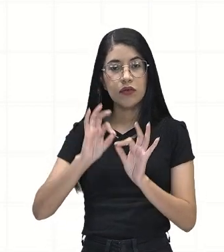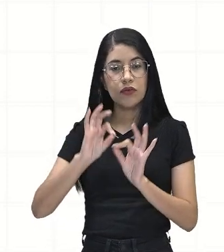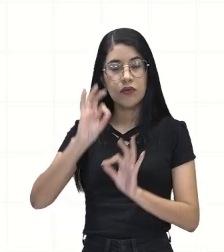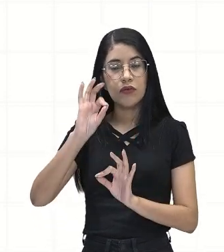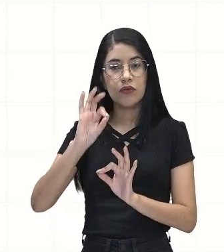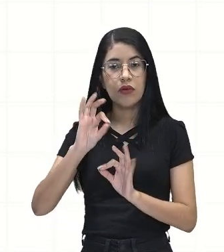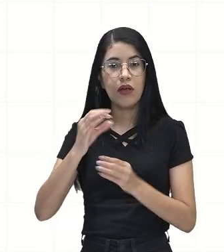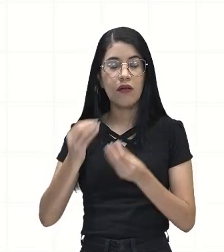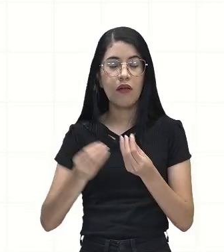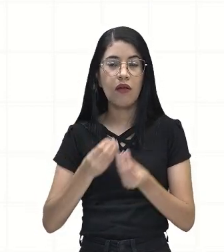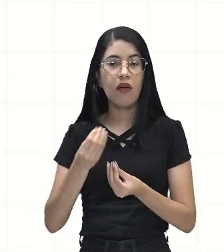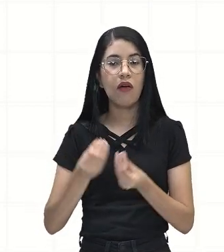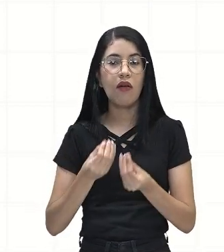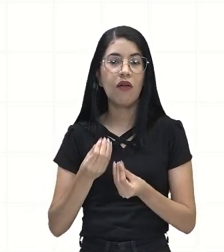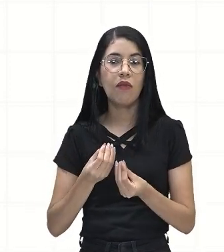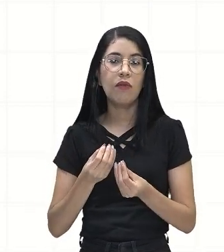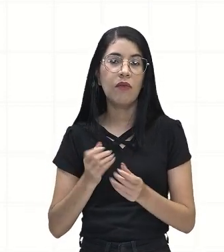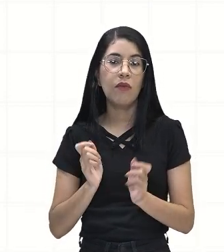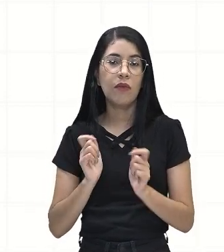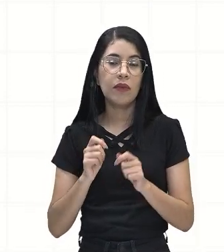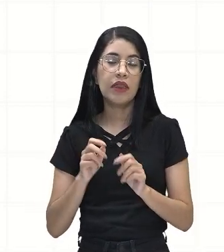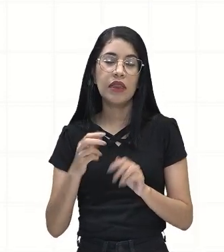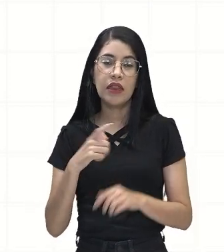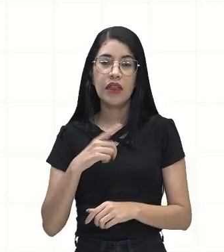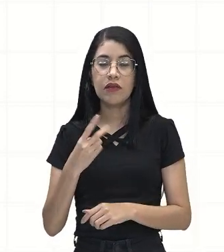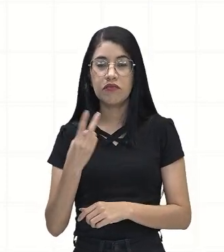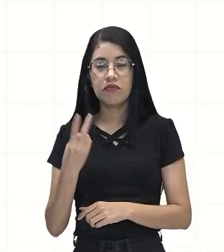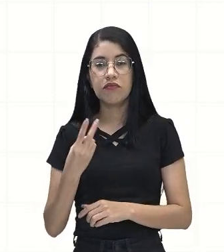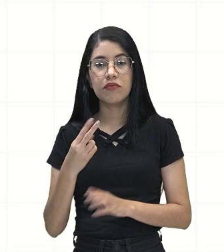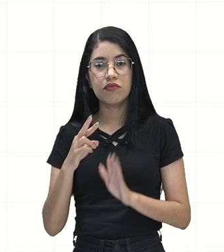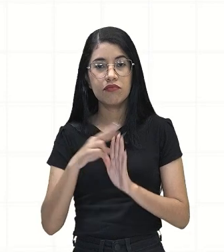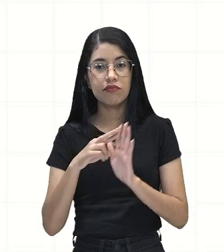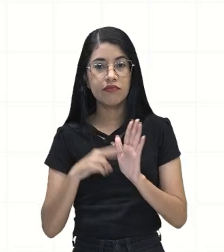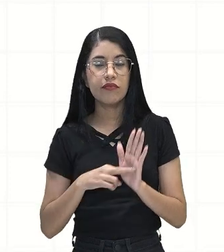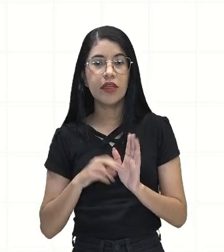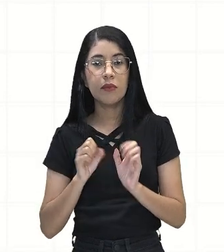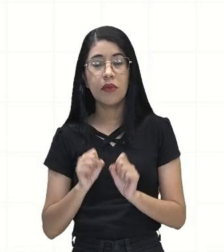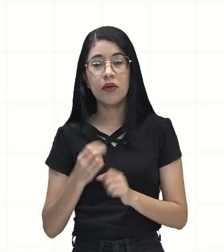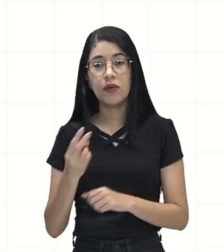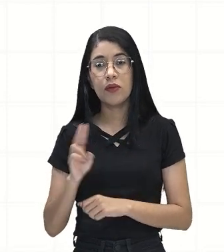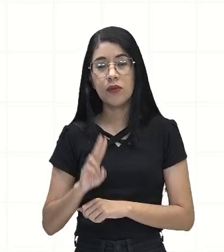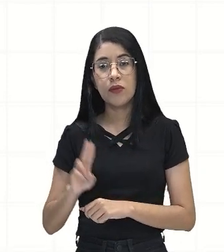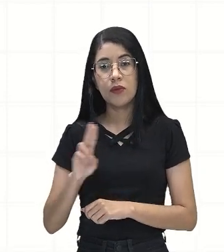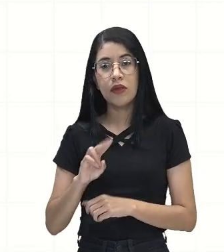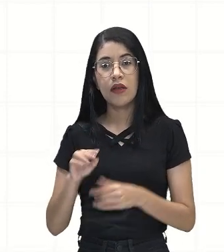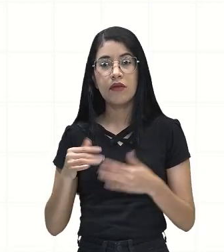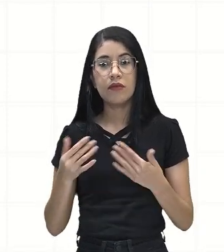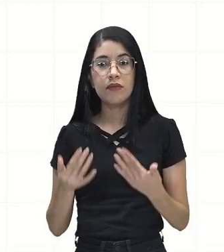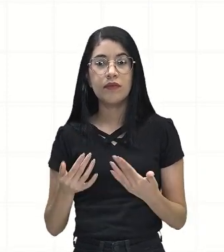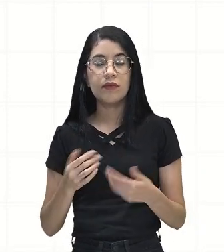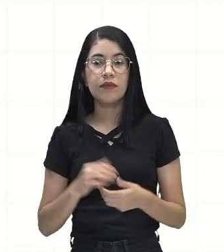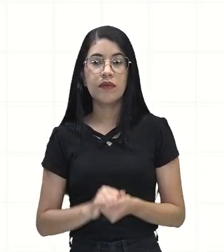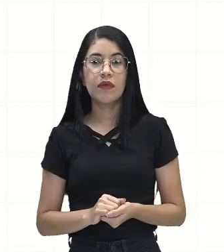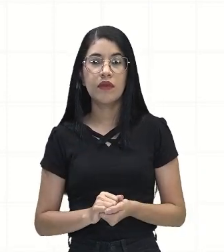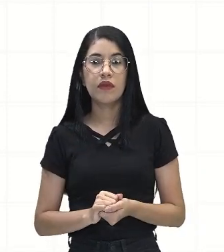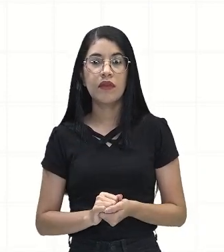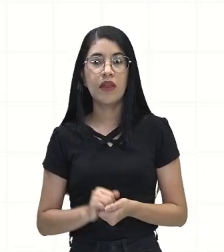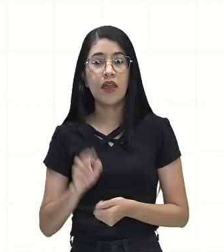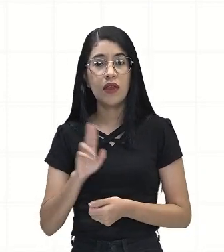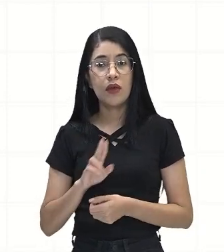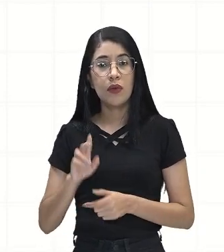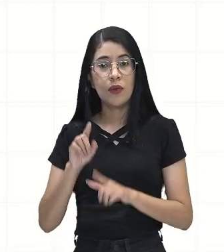Então, existem duas relações que trabalham com essa altura, mas aí a gente pode utilizar essa que trabalha esse lado